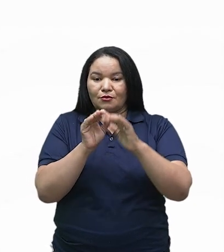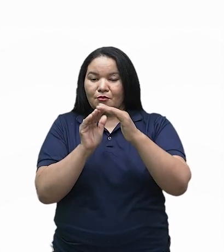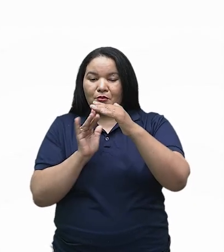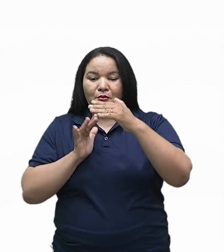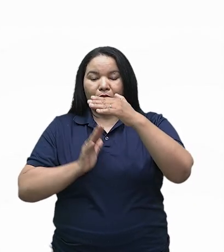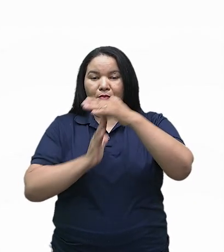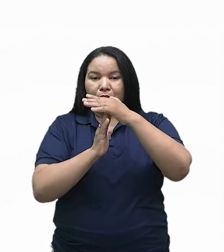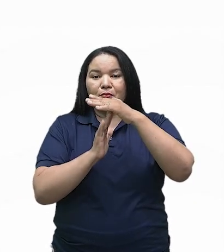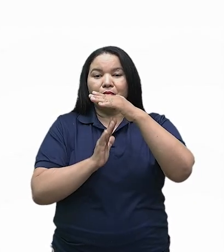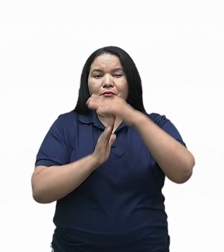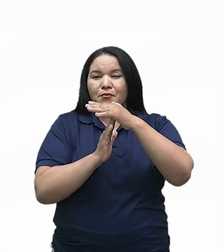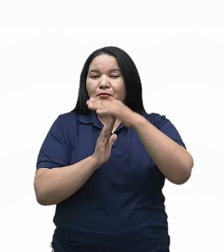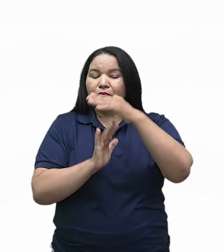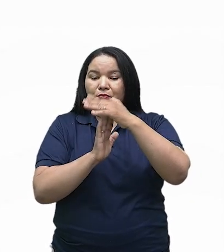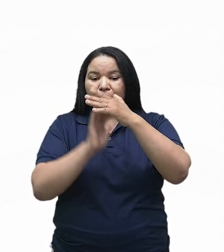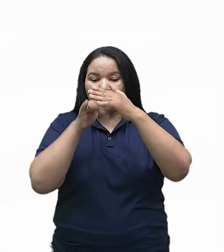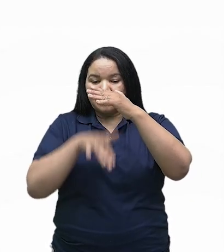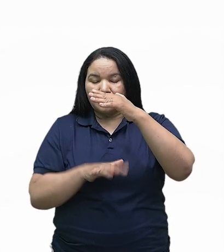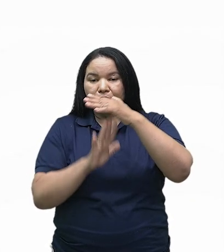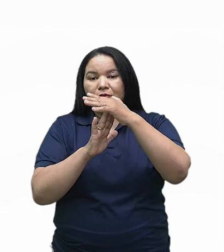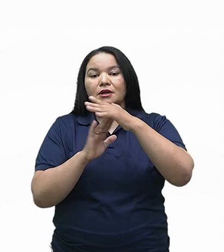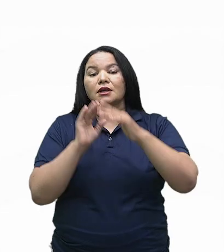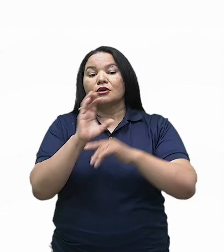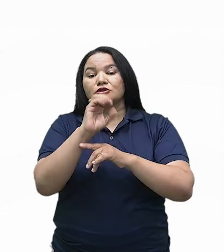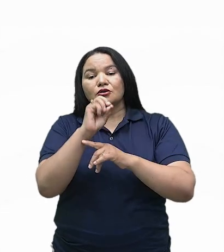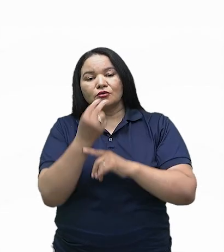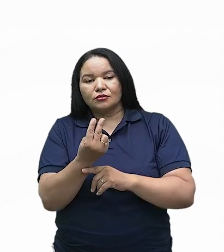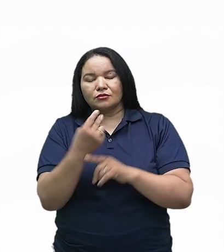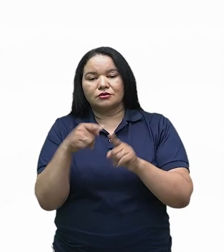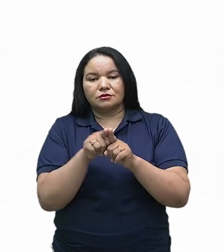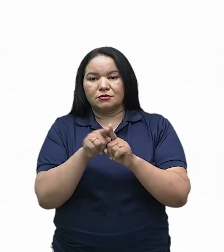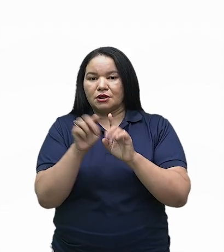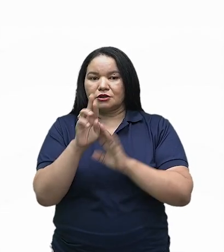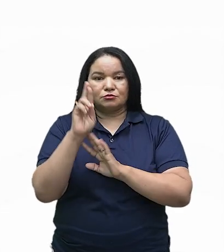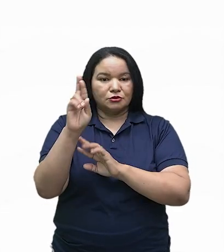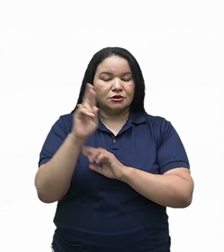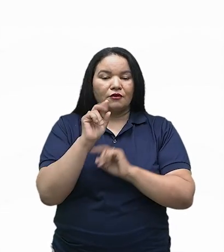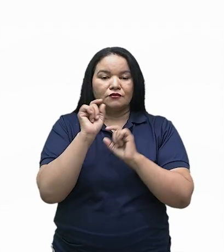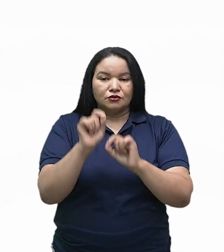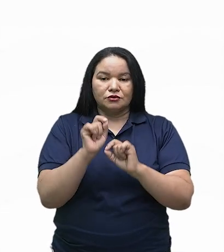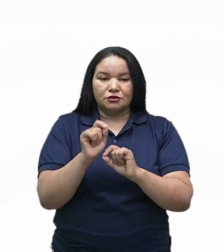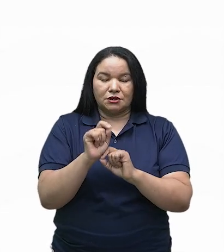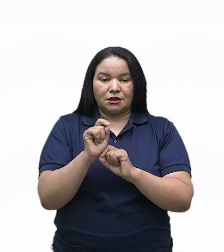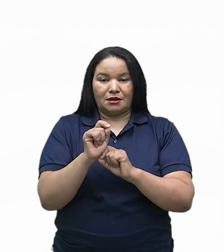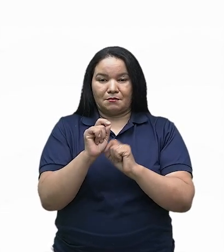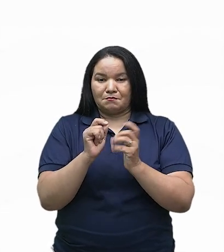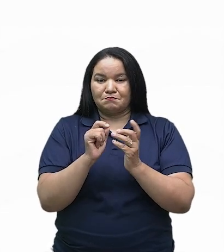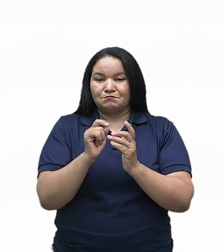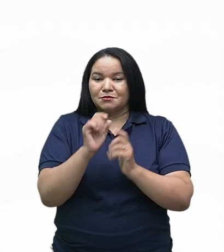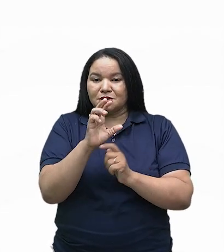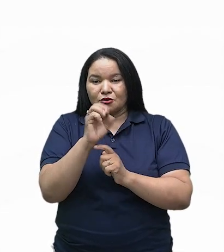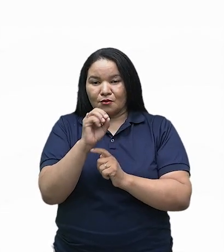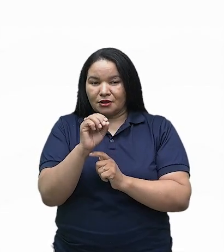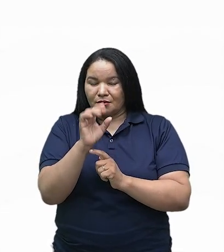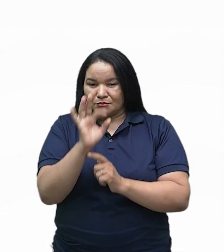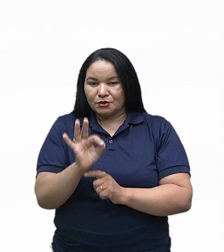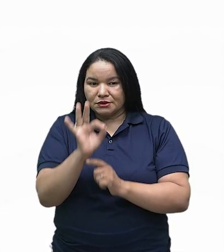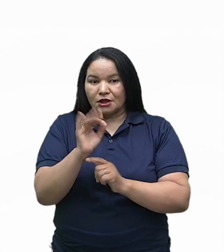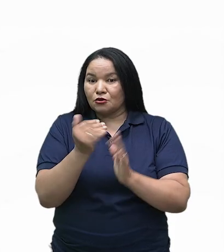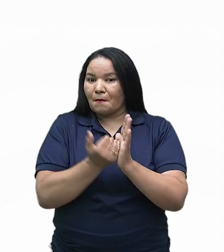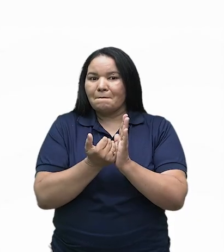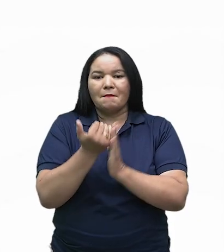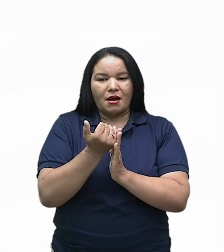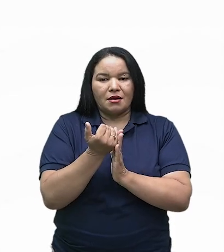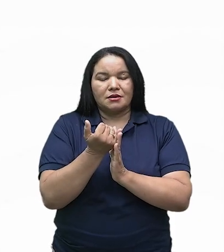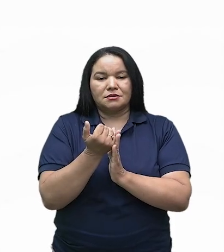o principal gás de efeito estufa, que é, né, responsável aí de 50% ou quase mais um